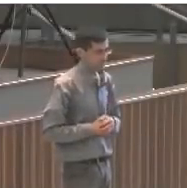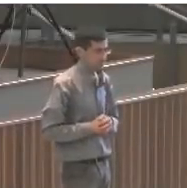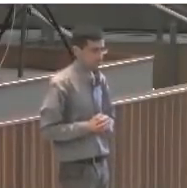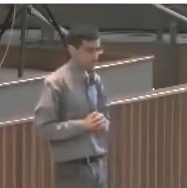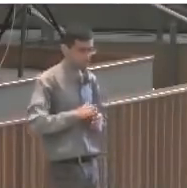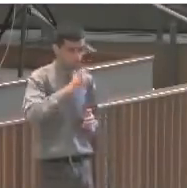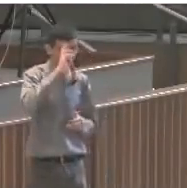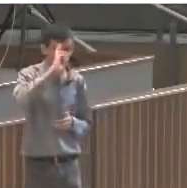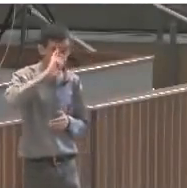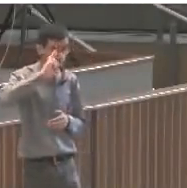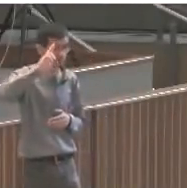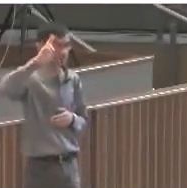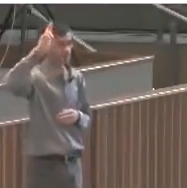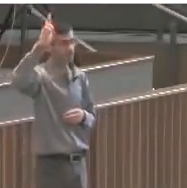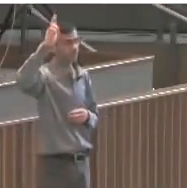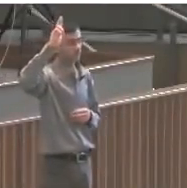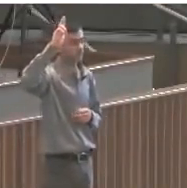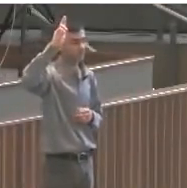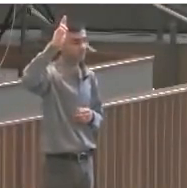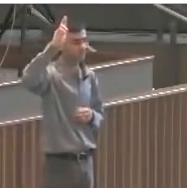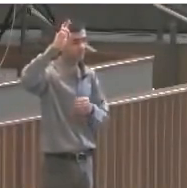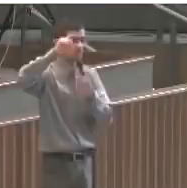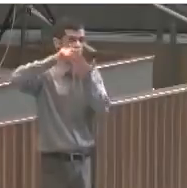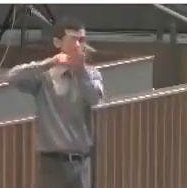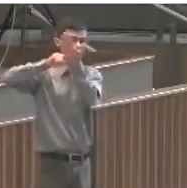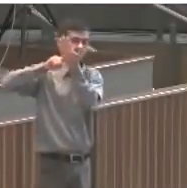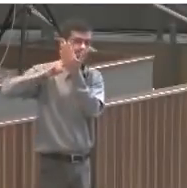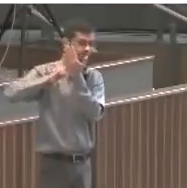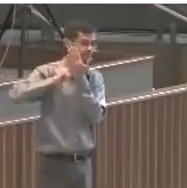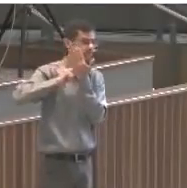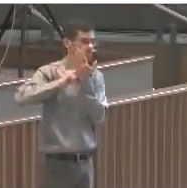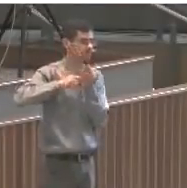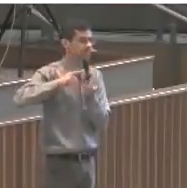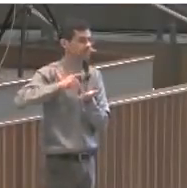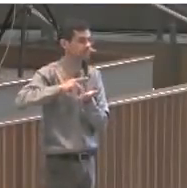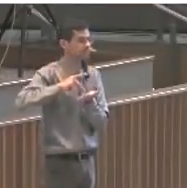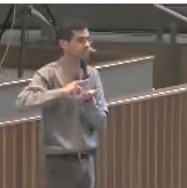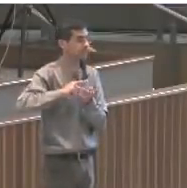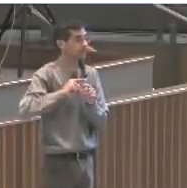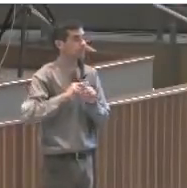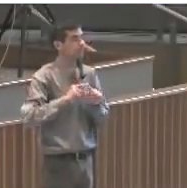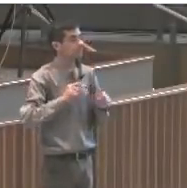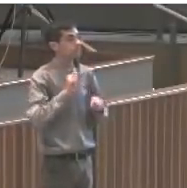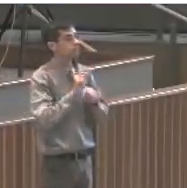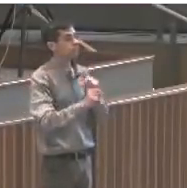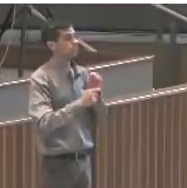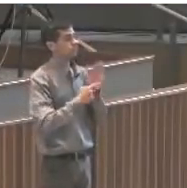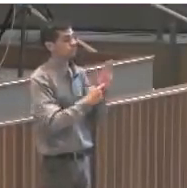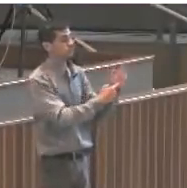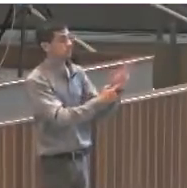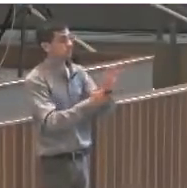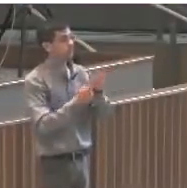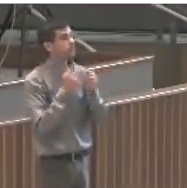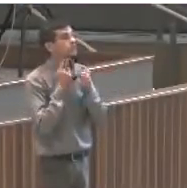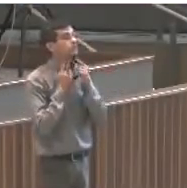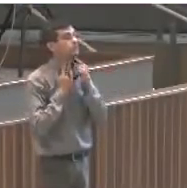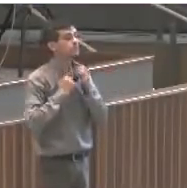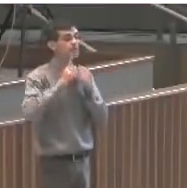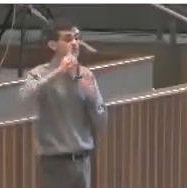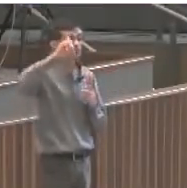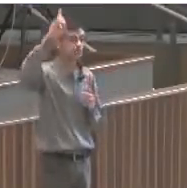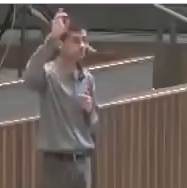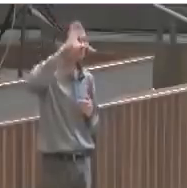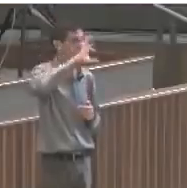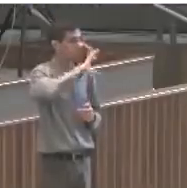senhor manifestando isso mas para manifestar a sua vontade o seu amor